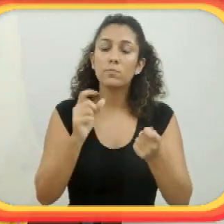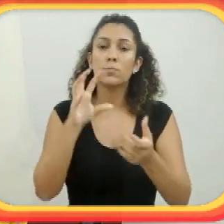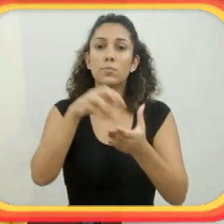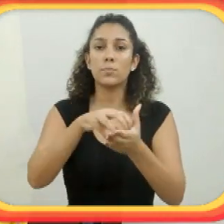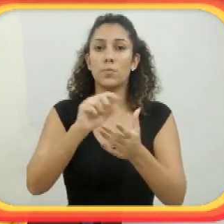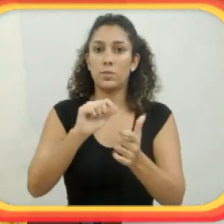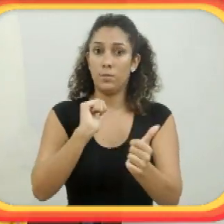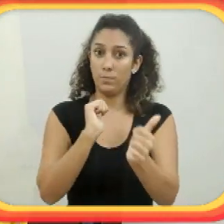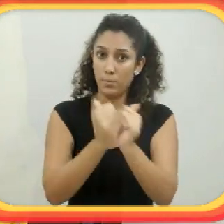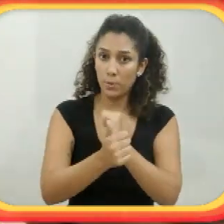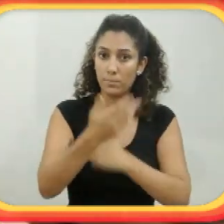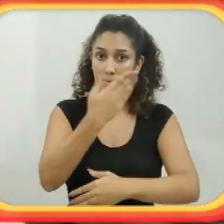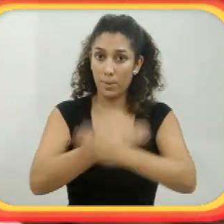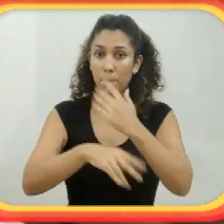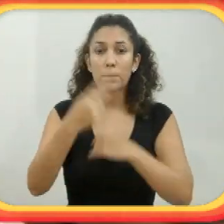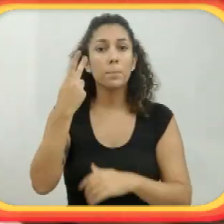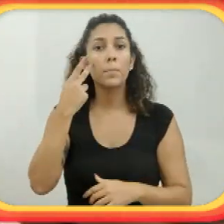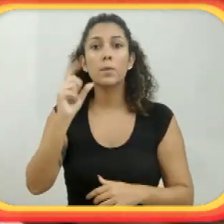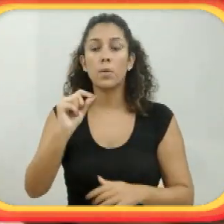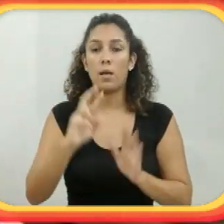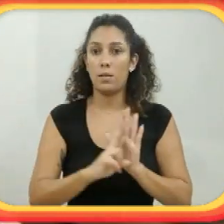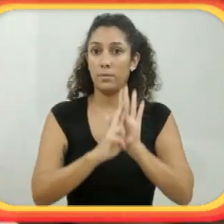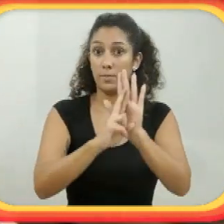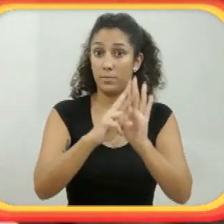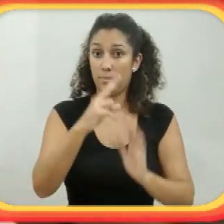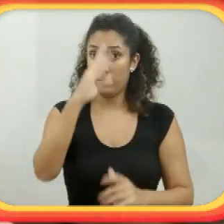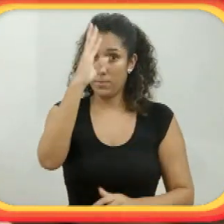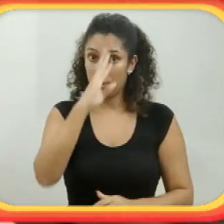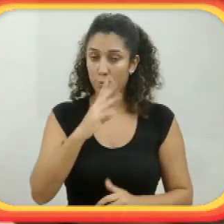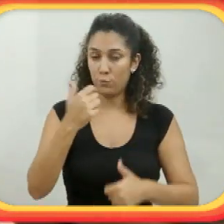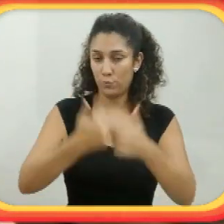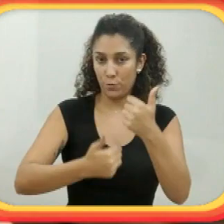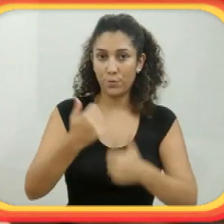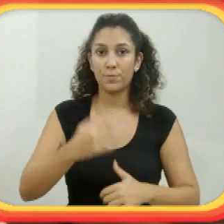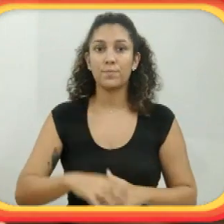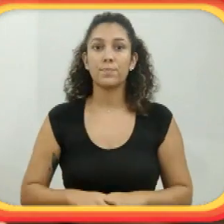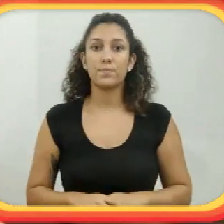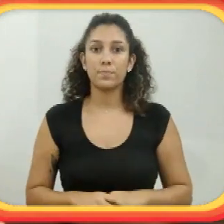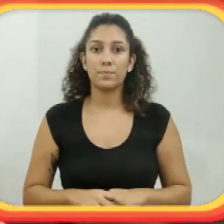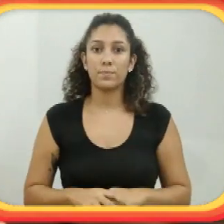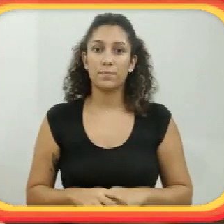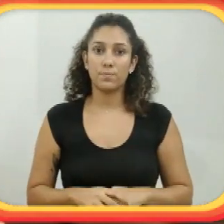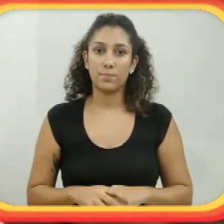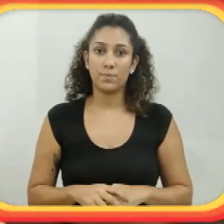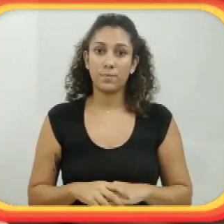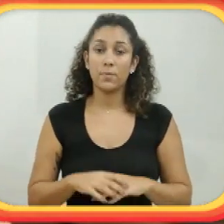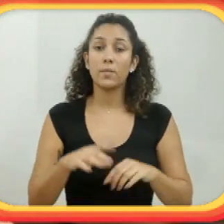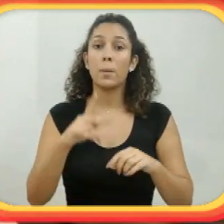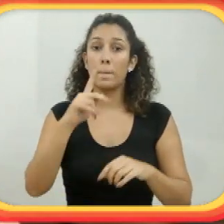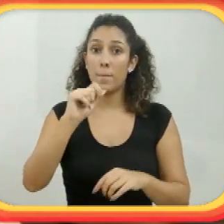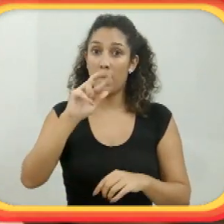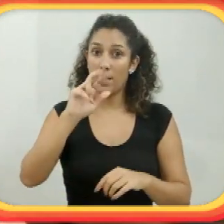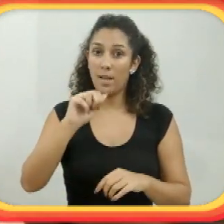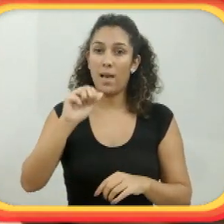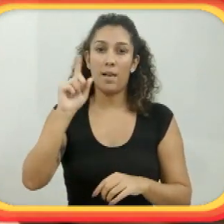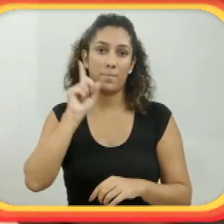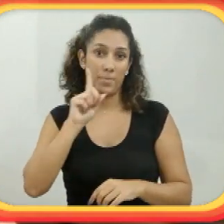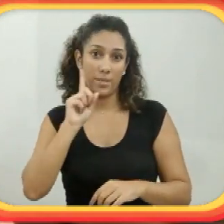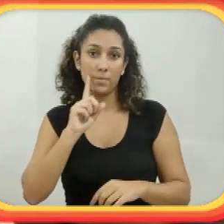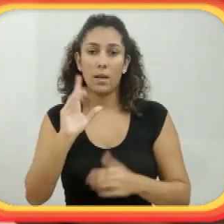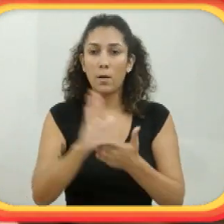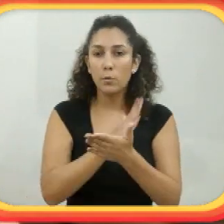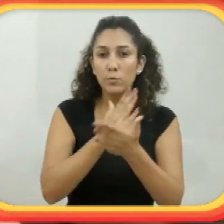do esporte paralímpico das nossas modalidades, é também coordenar as ações do